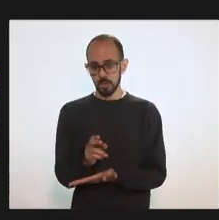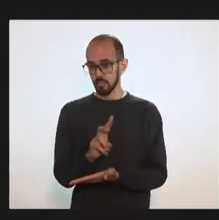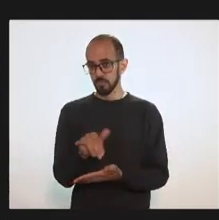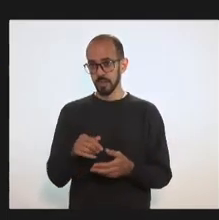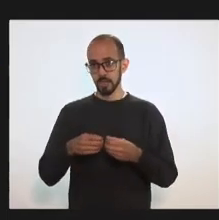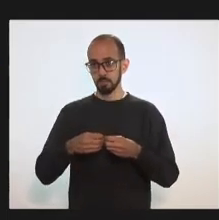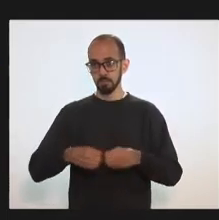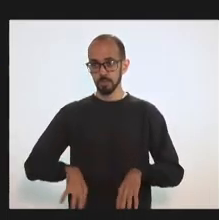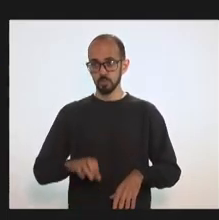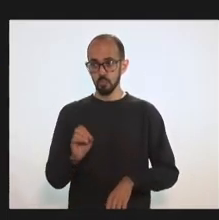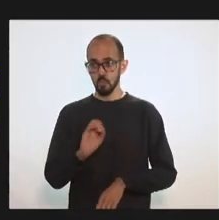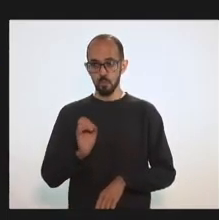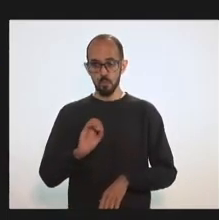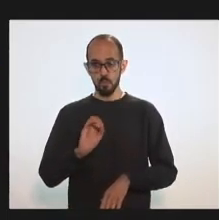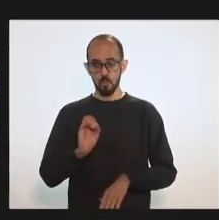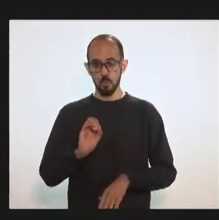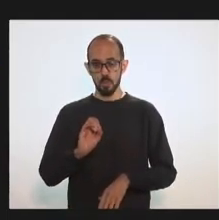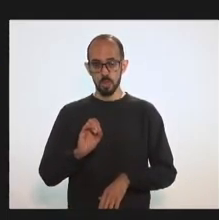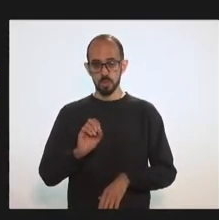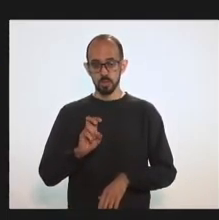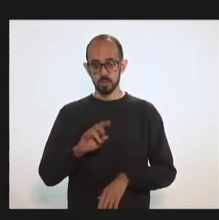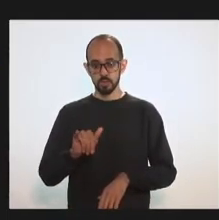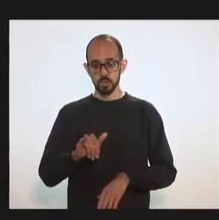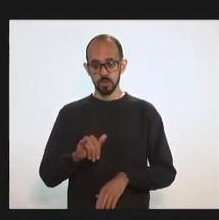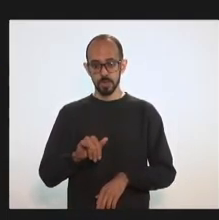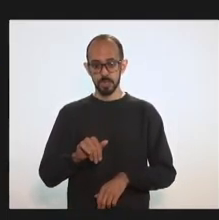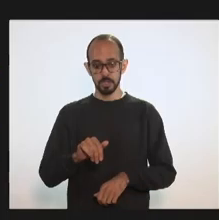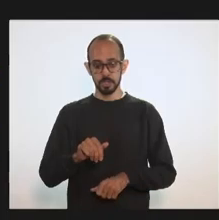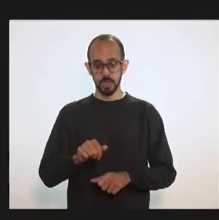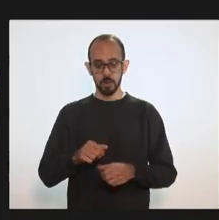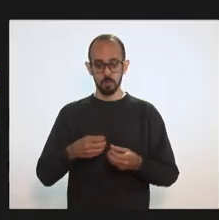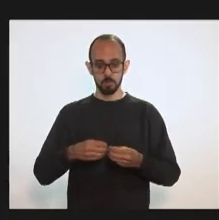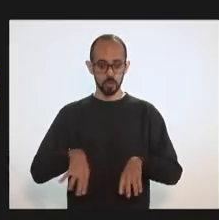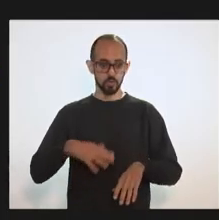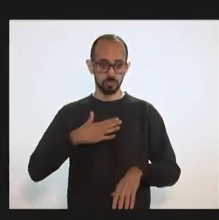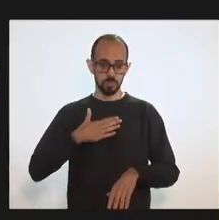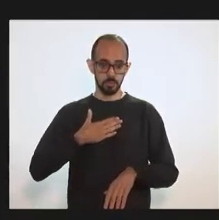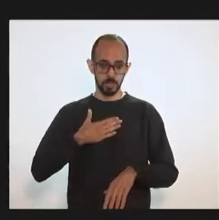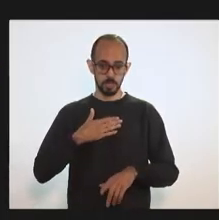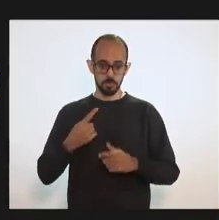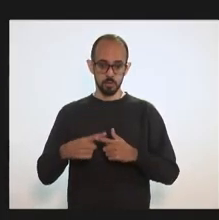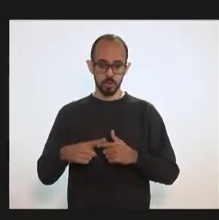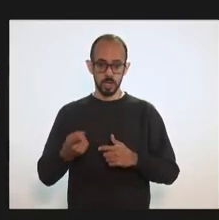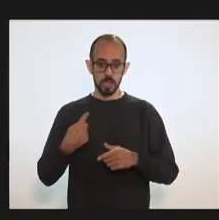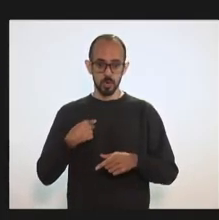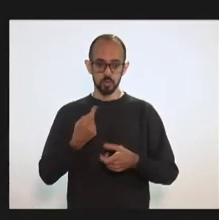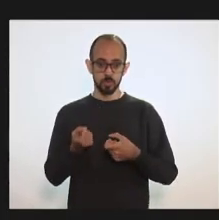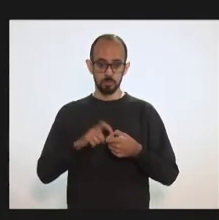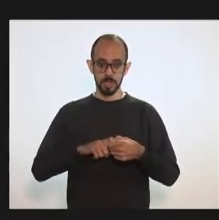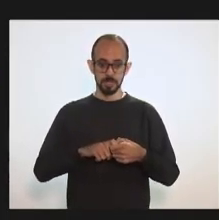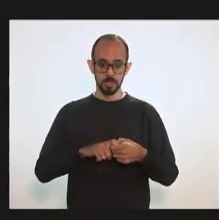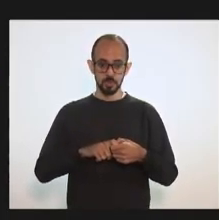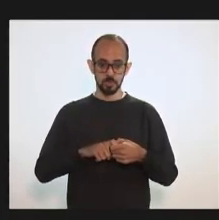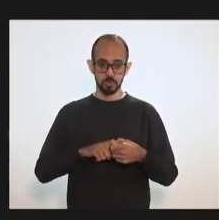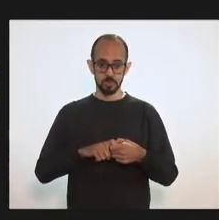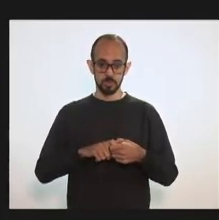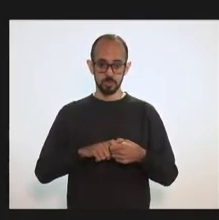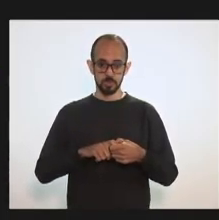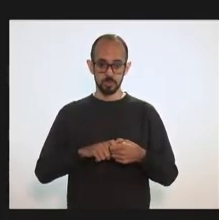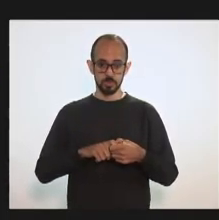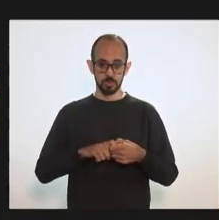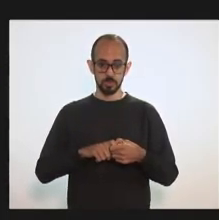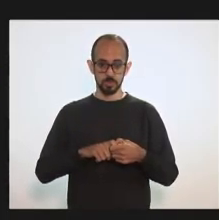Não, me perdoa, olha só. Ele está achando cabelo em ovo, gente. Pelo amor de Deus. Mas não, se esse projeto passar ou